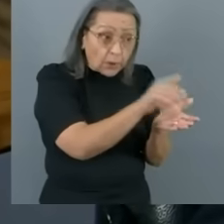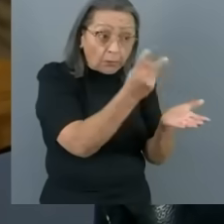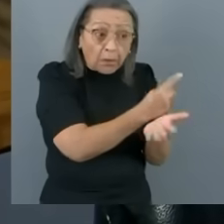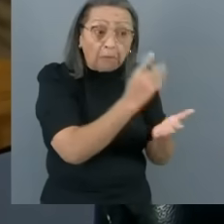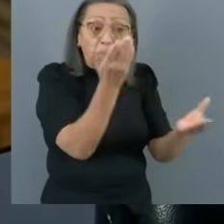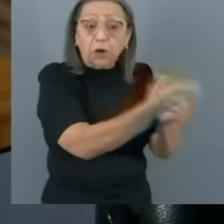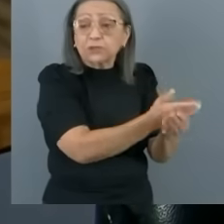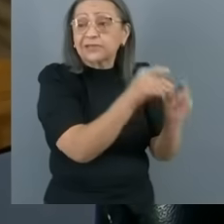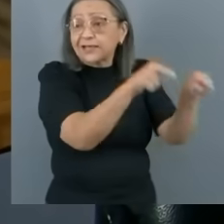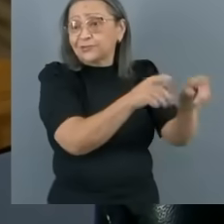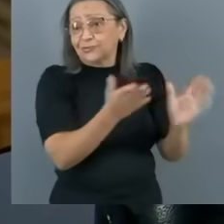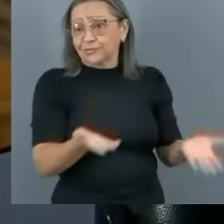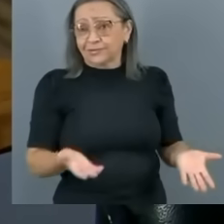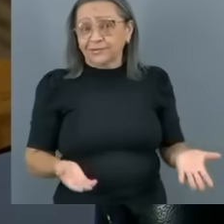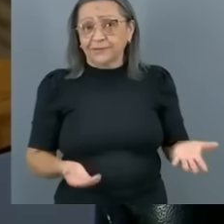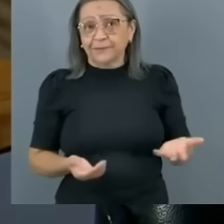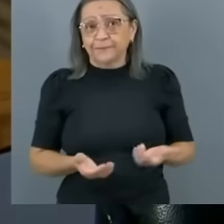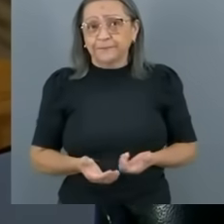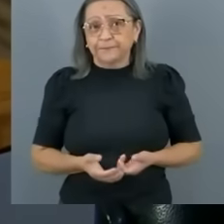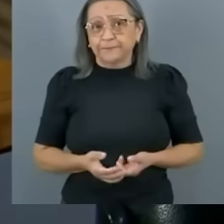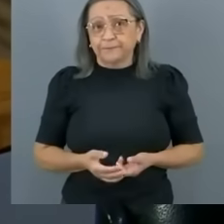processo